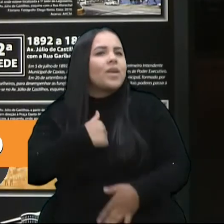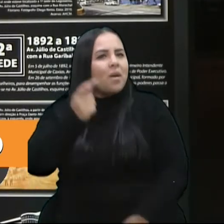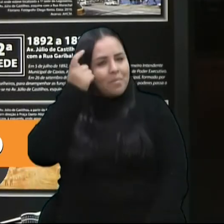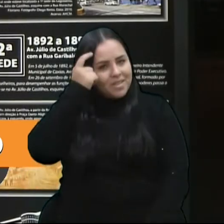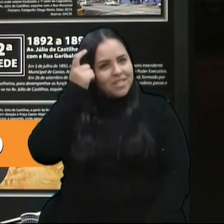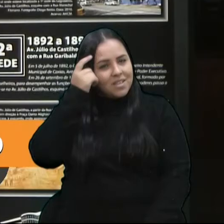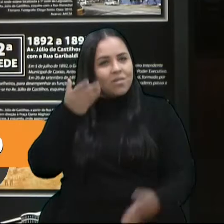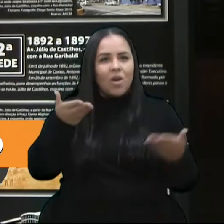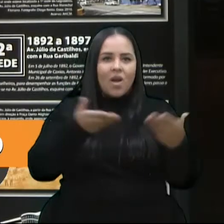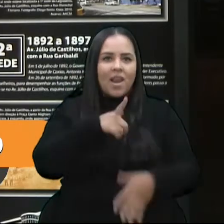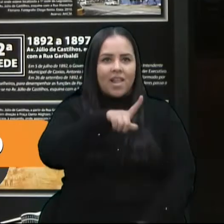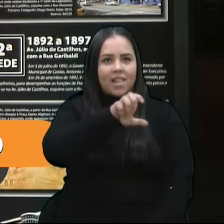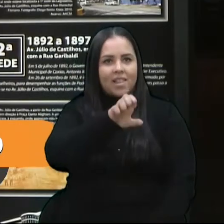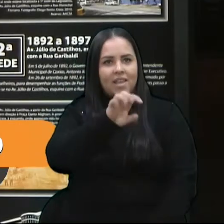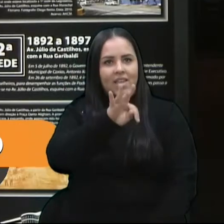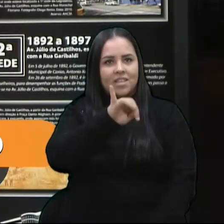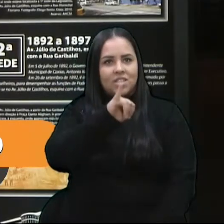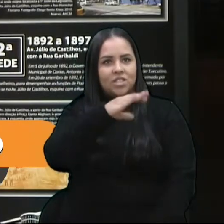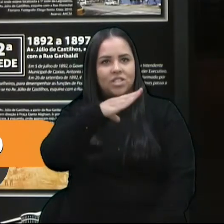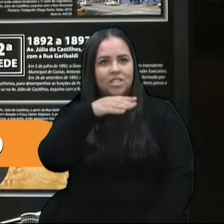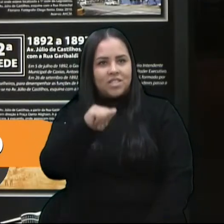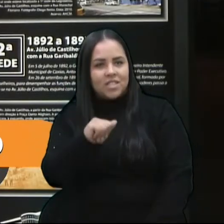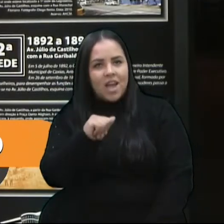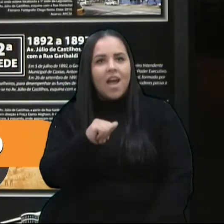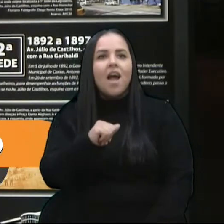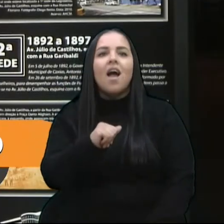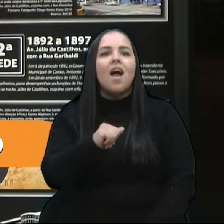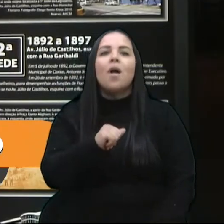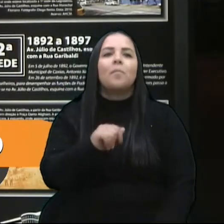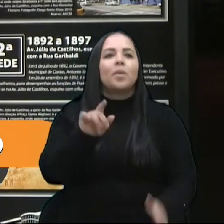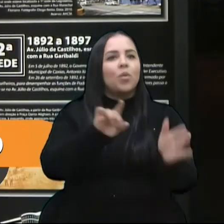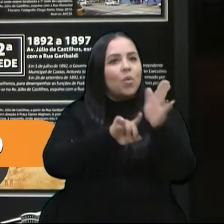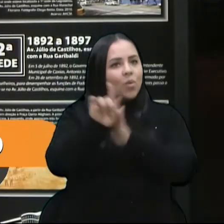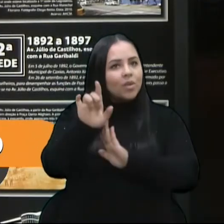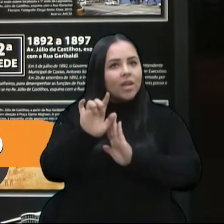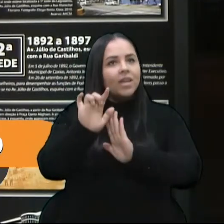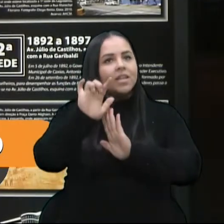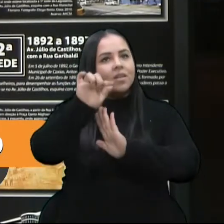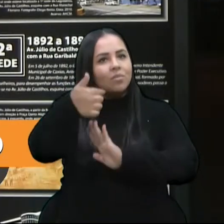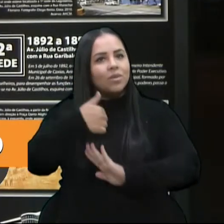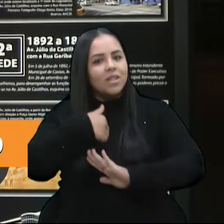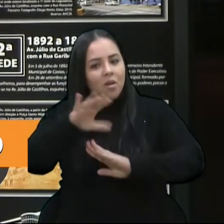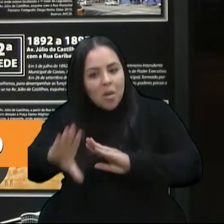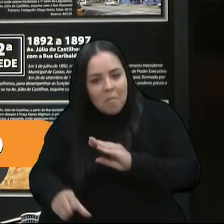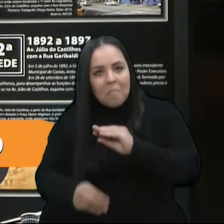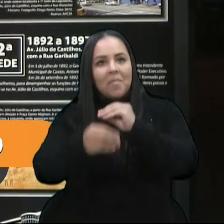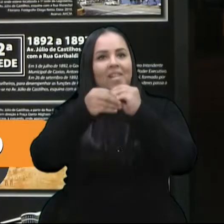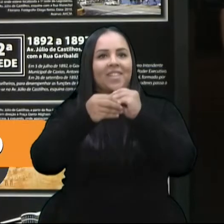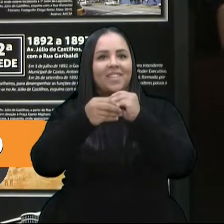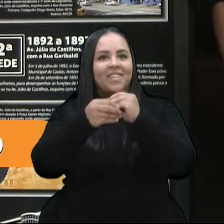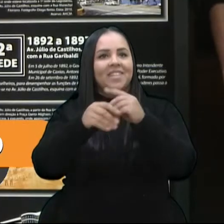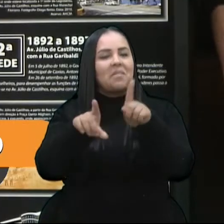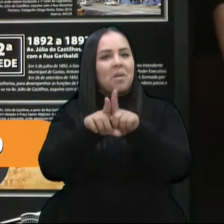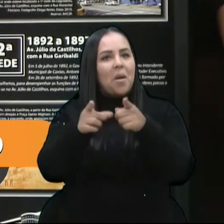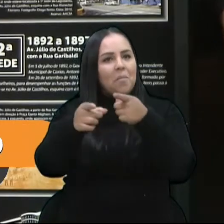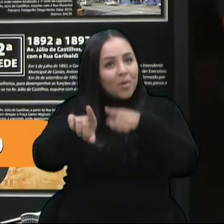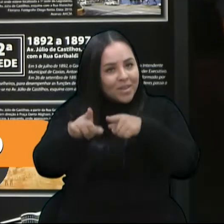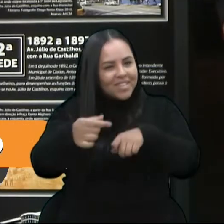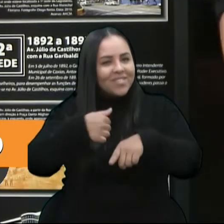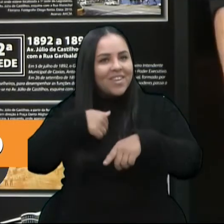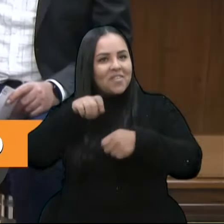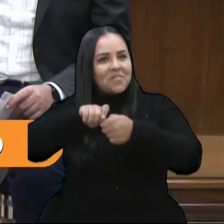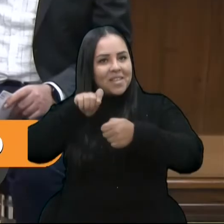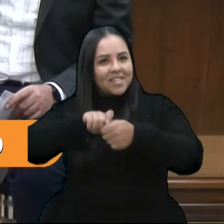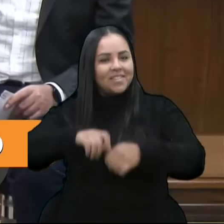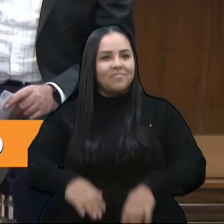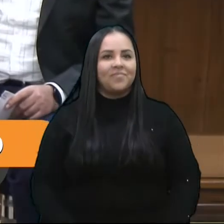Letícia, ela repassa aí os questionamentos das redes sociais e na sequência eu já emendo a provocação que eu iria fazer.